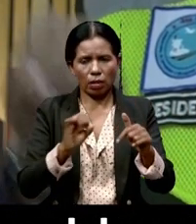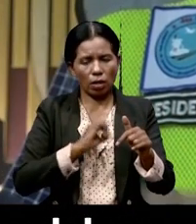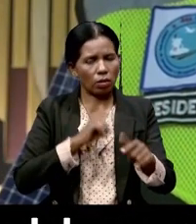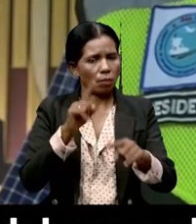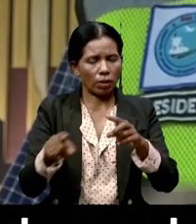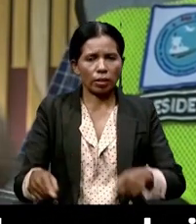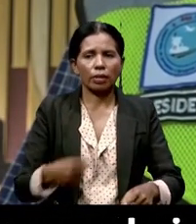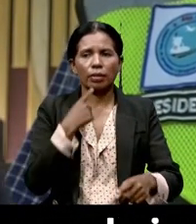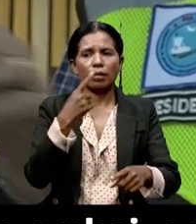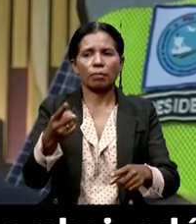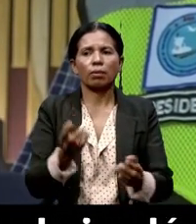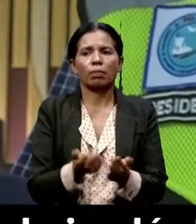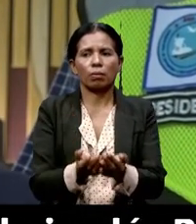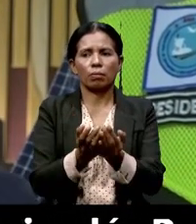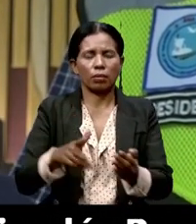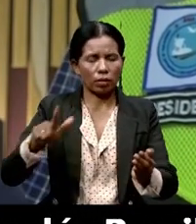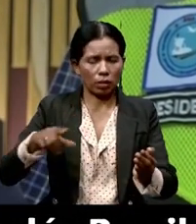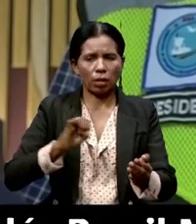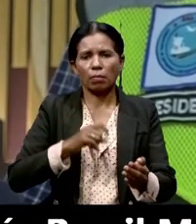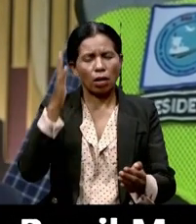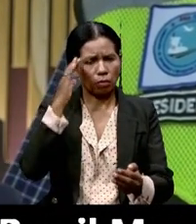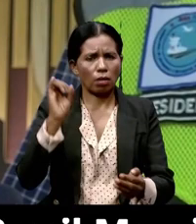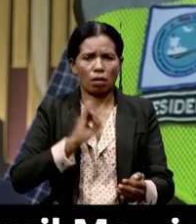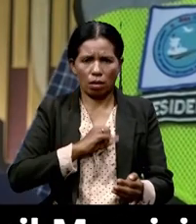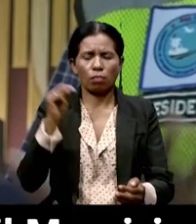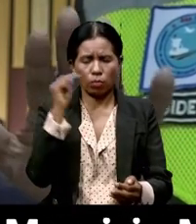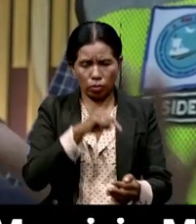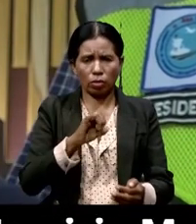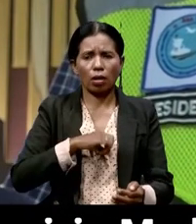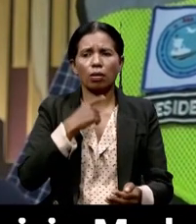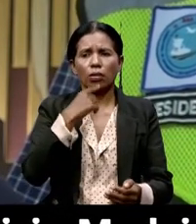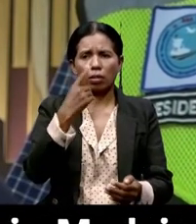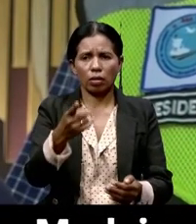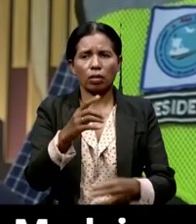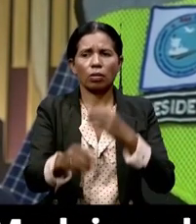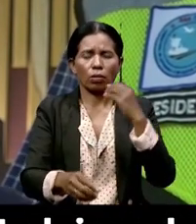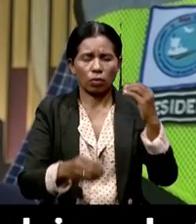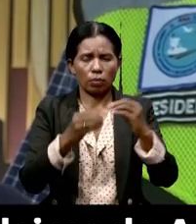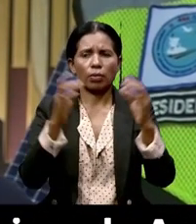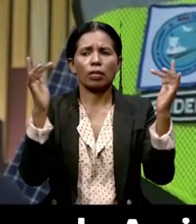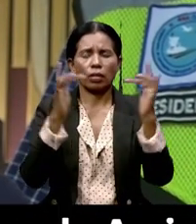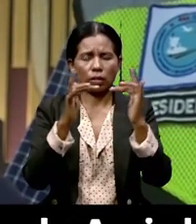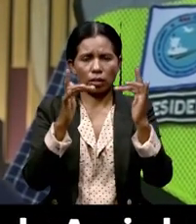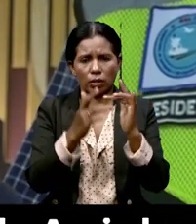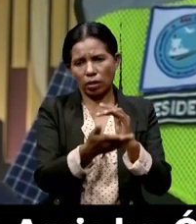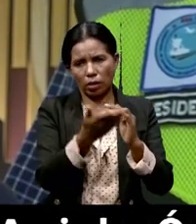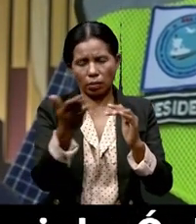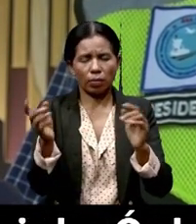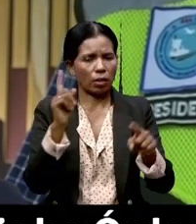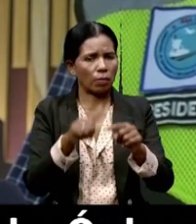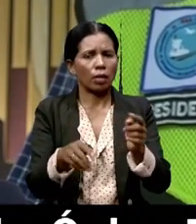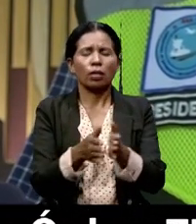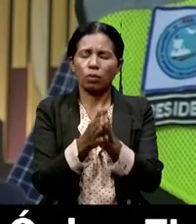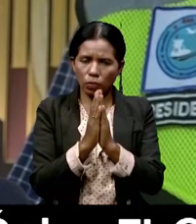sira rone to otare me hanu nga bosok ten. Tamane ma hau te tebi be kona ba internet im la lika husu bebe.